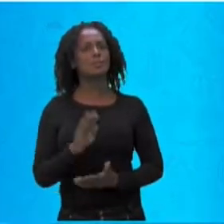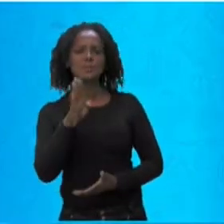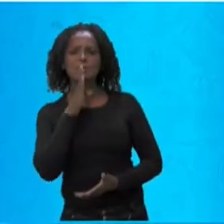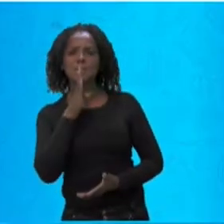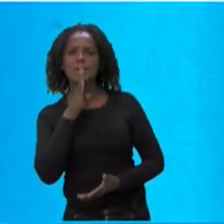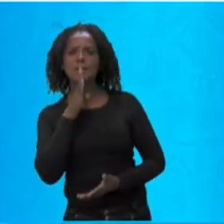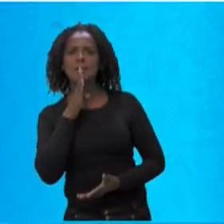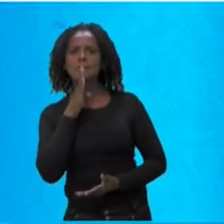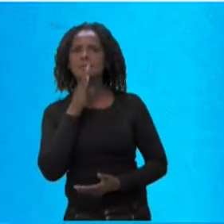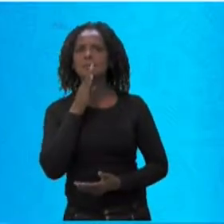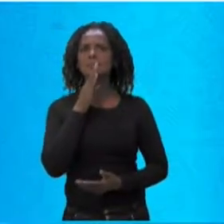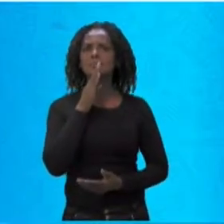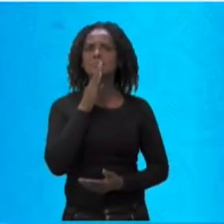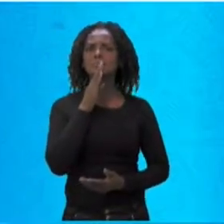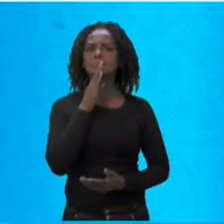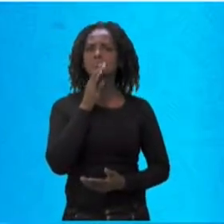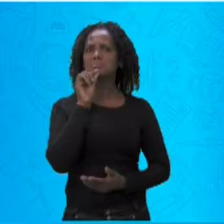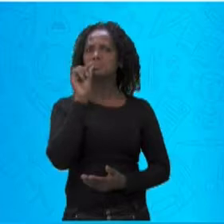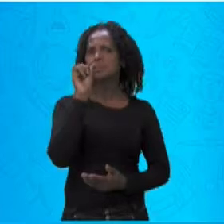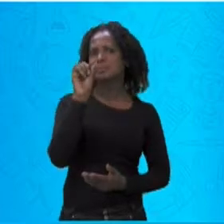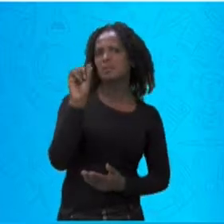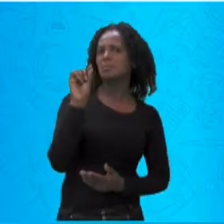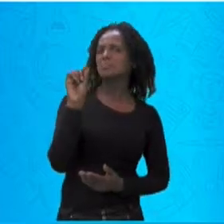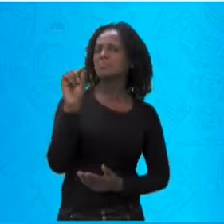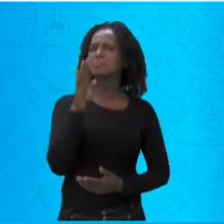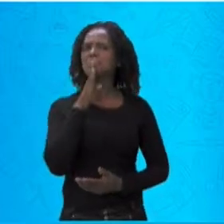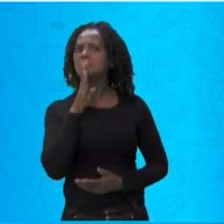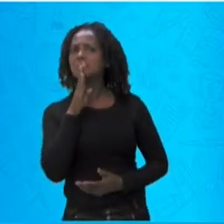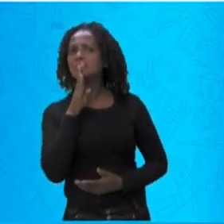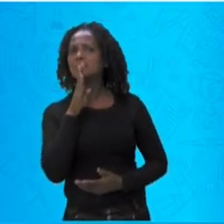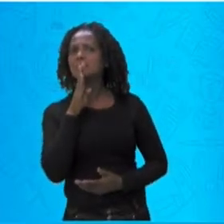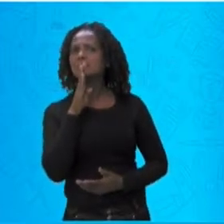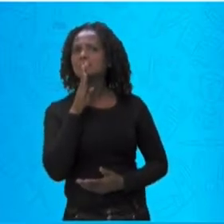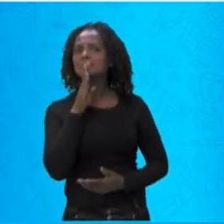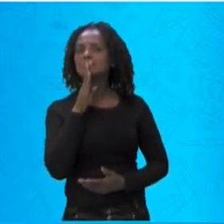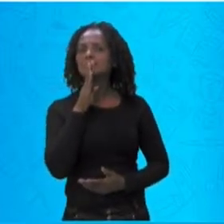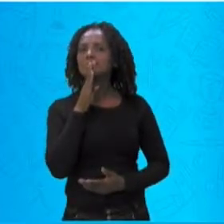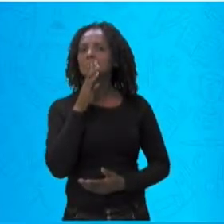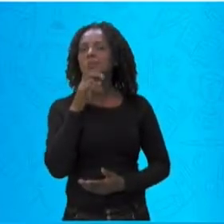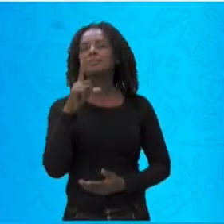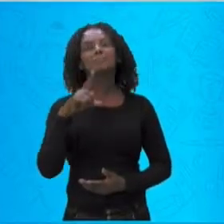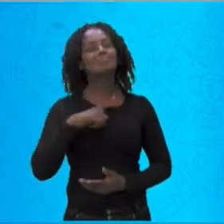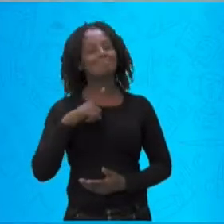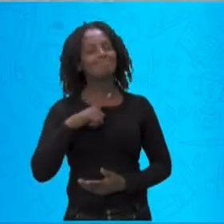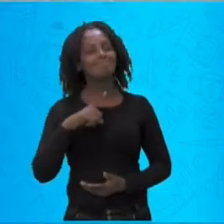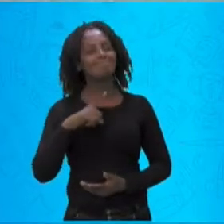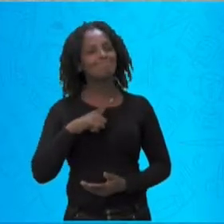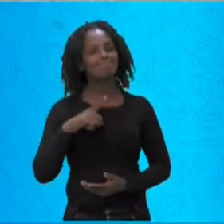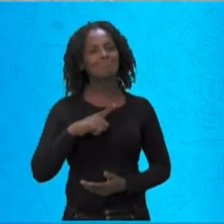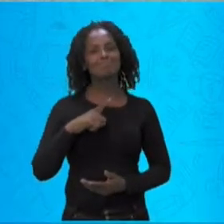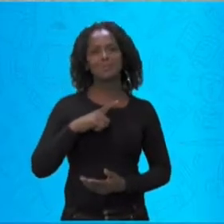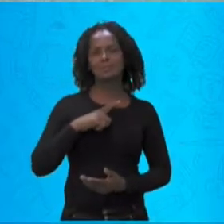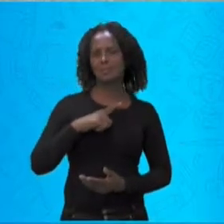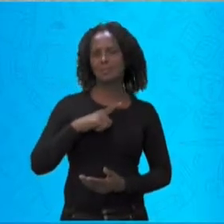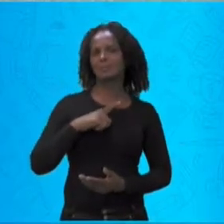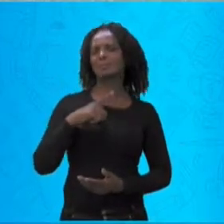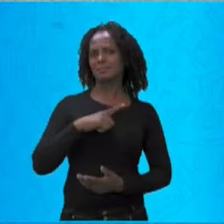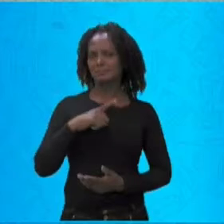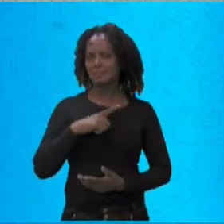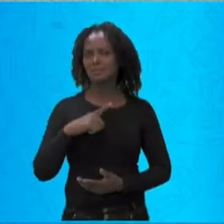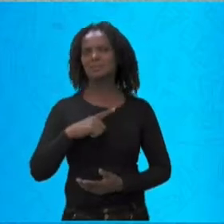Você conhece? Quem são esses? Tenho certeza que você já